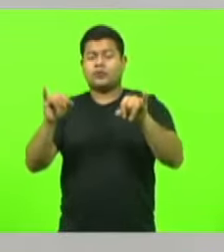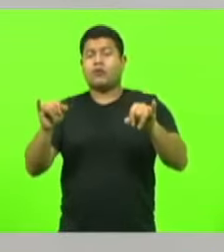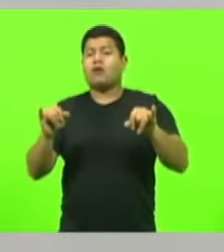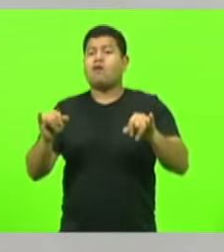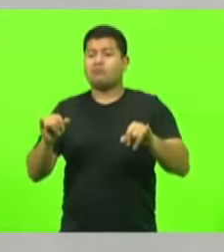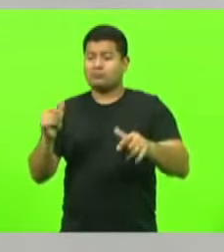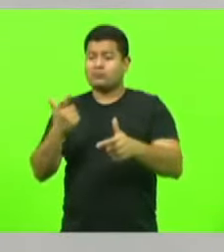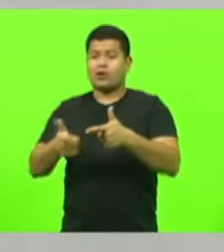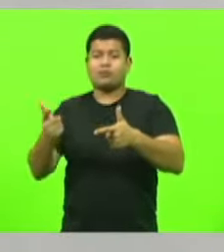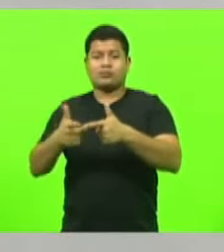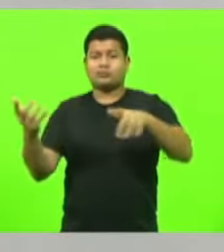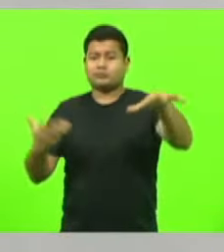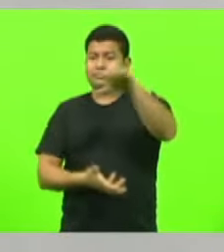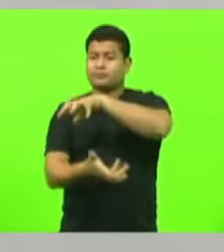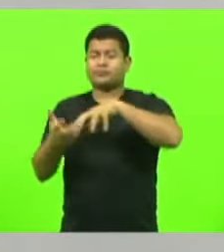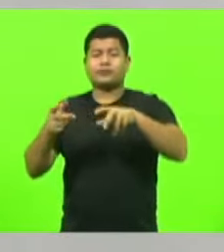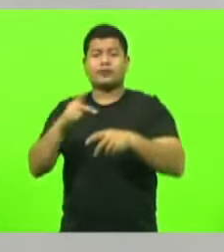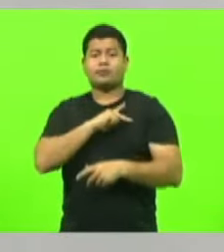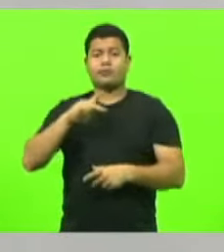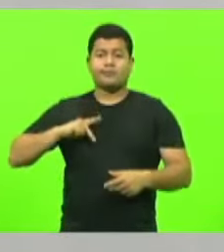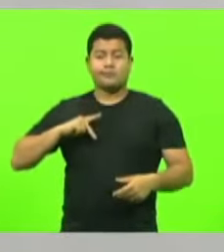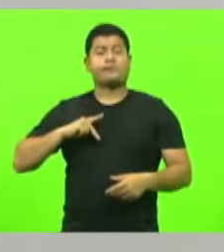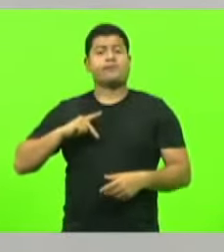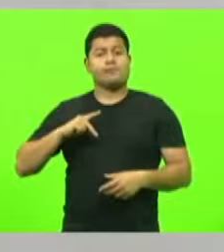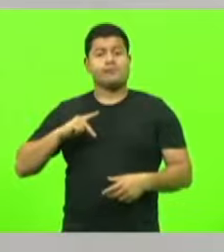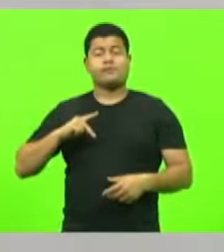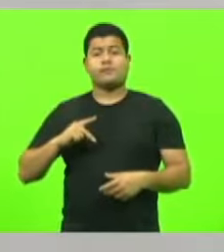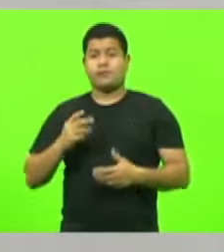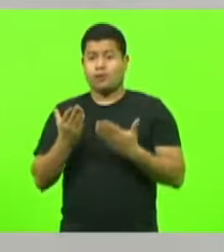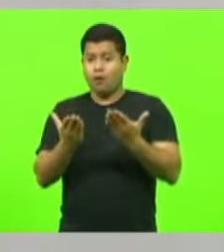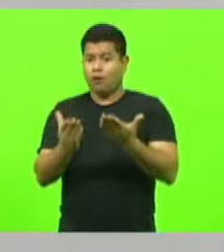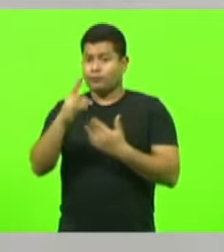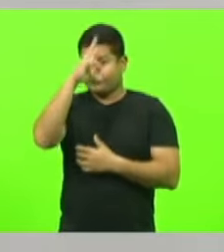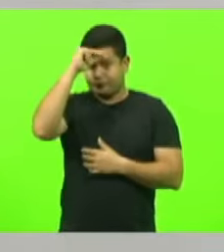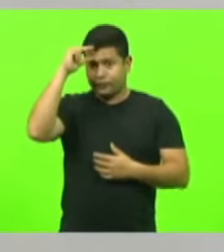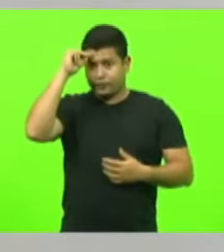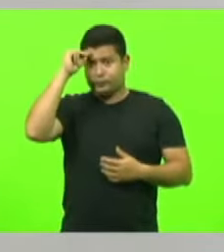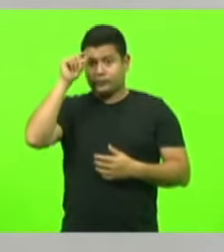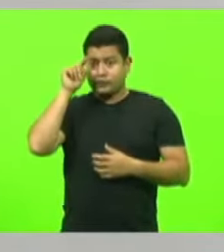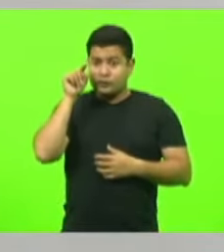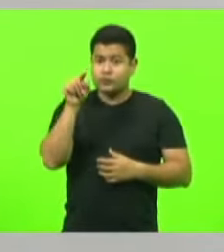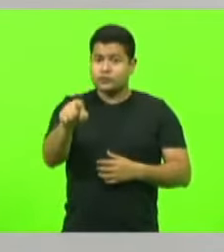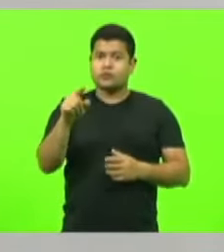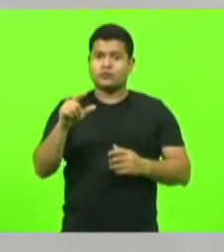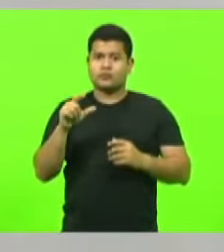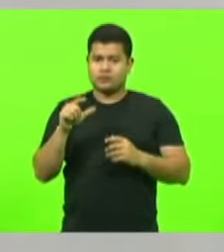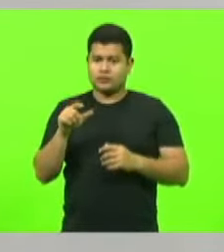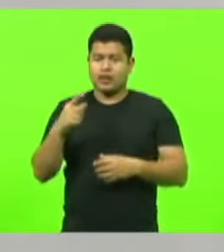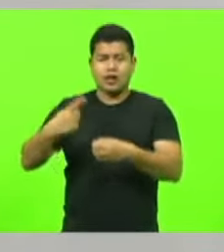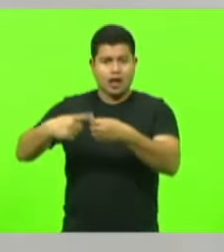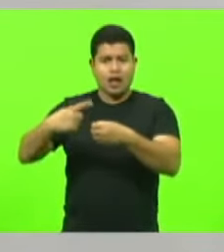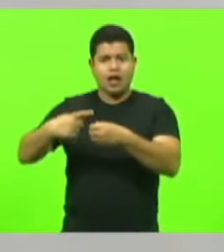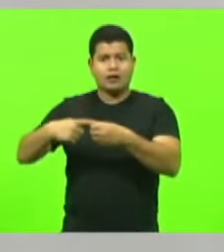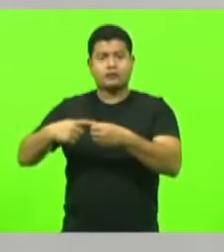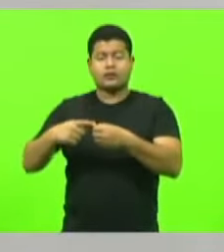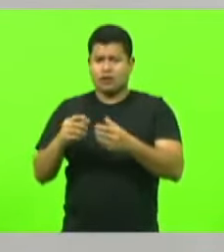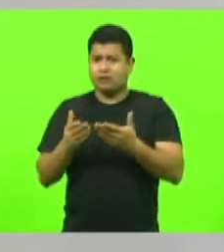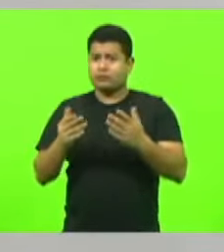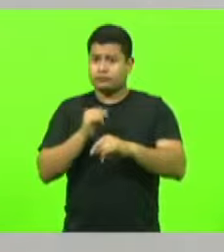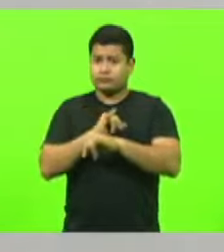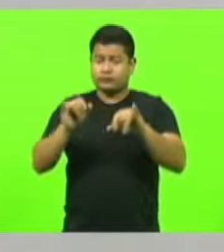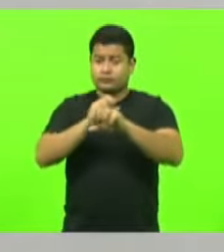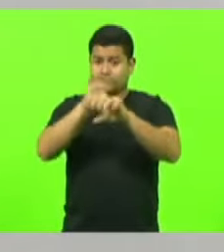pública. O prefeito da sua cidade, cidadão catarinense, falando de uma forma bem simples para todos podermos entender,